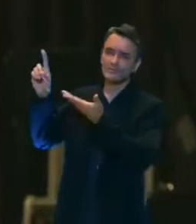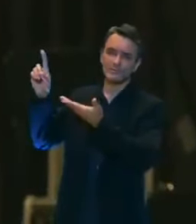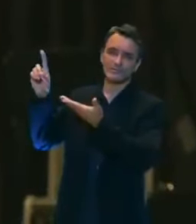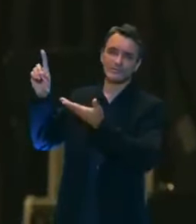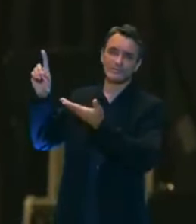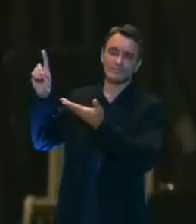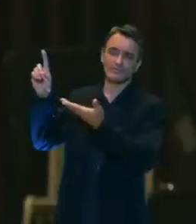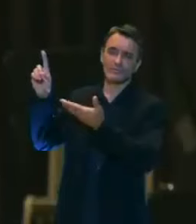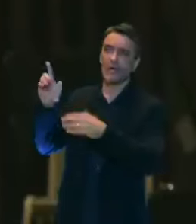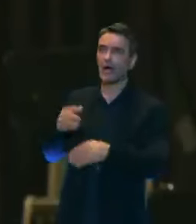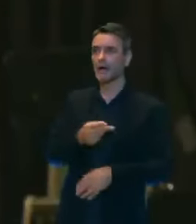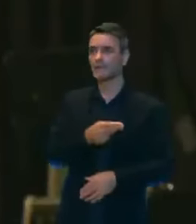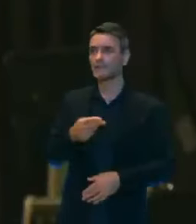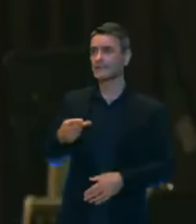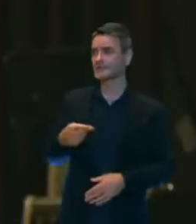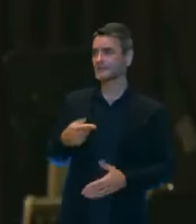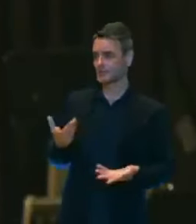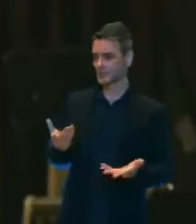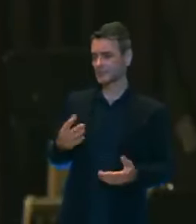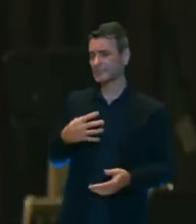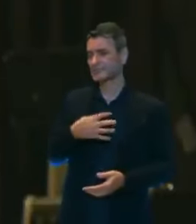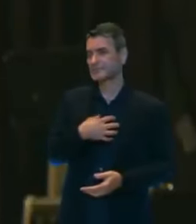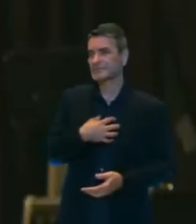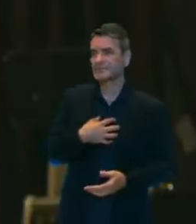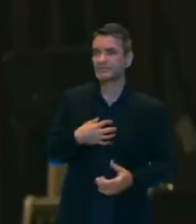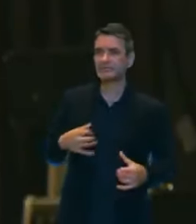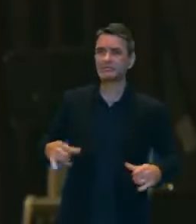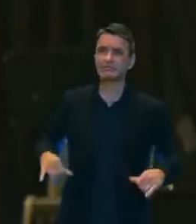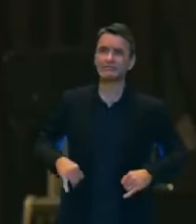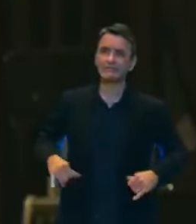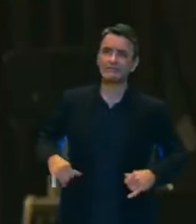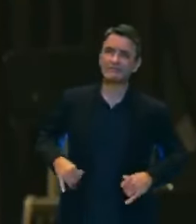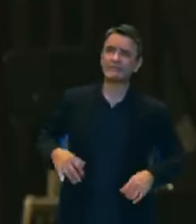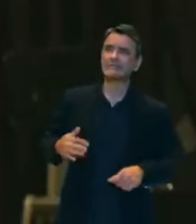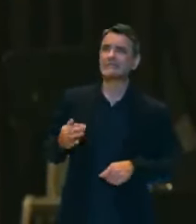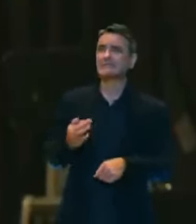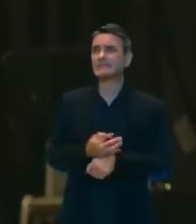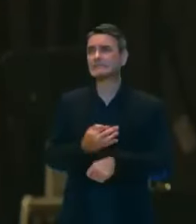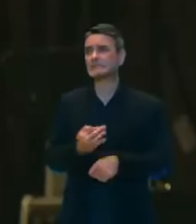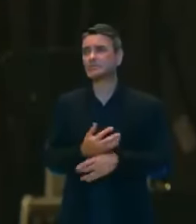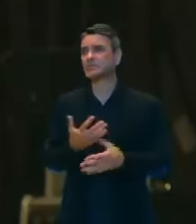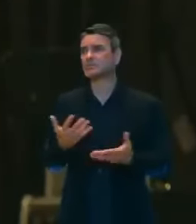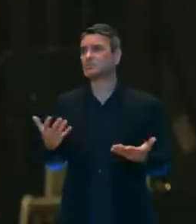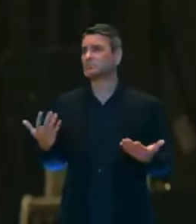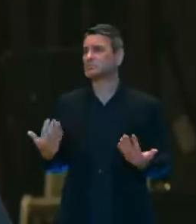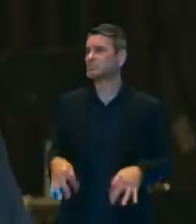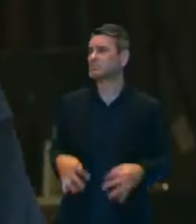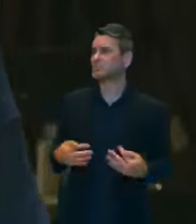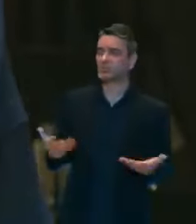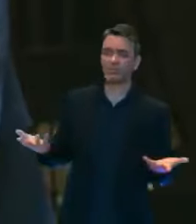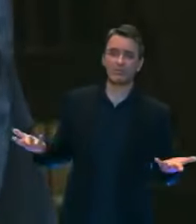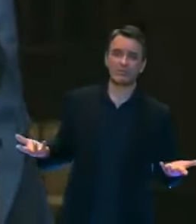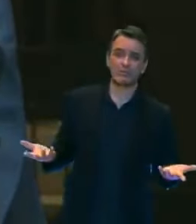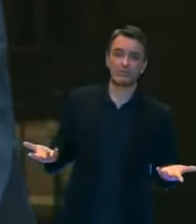Pastor, você não está vendo a minha dor. As pessoas não sabem o que fizeram para mim.